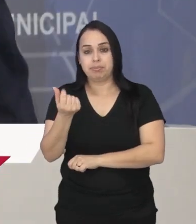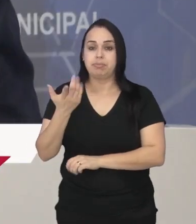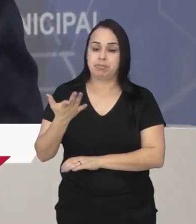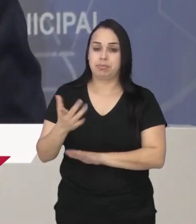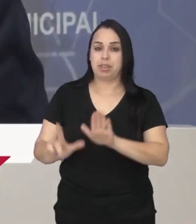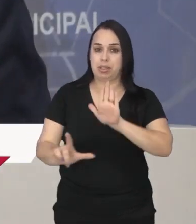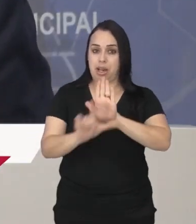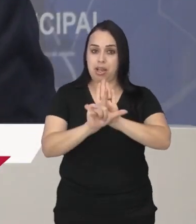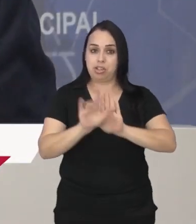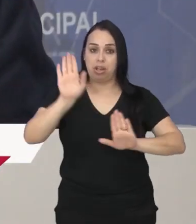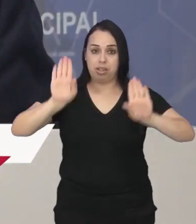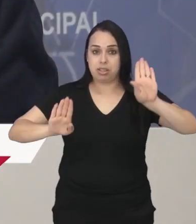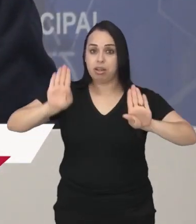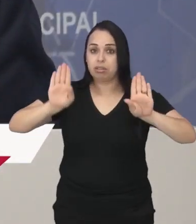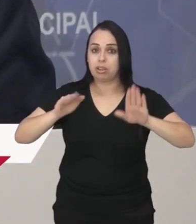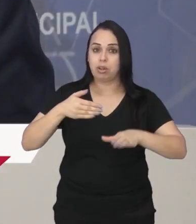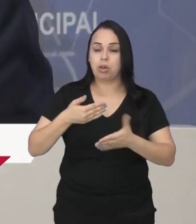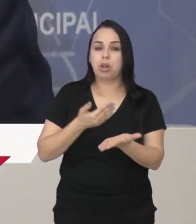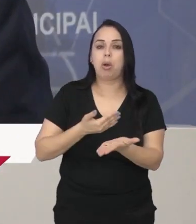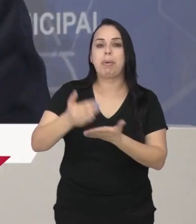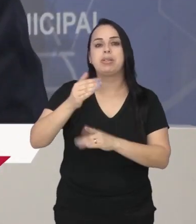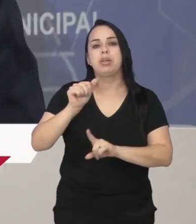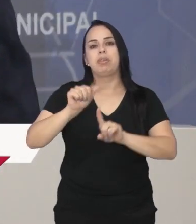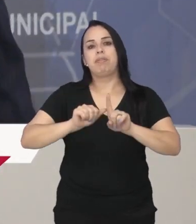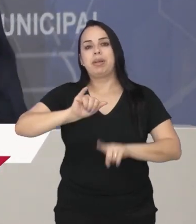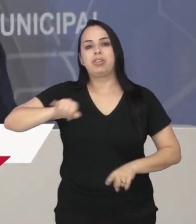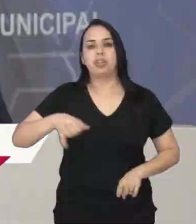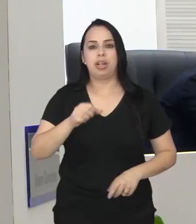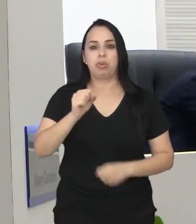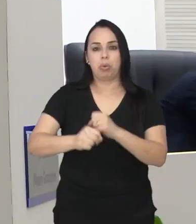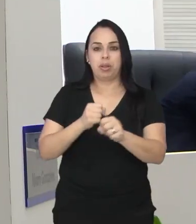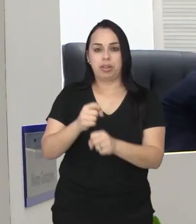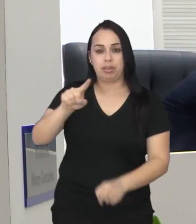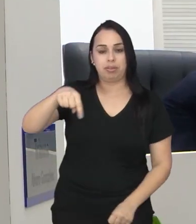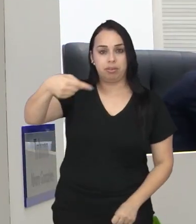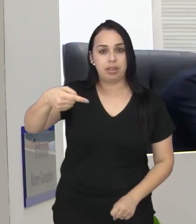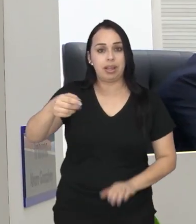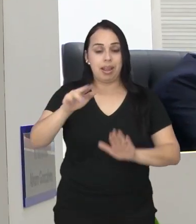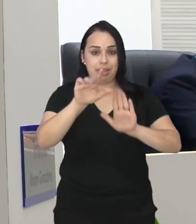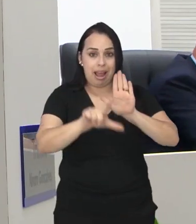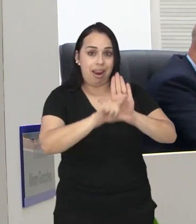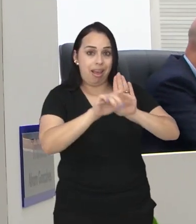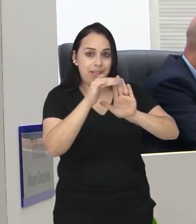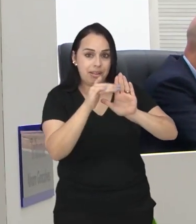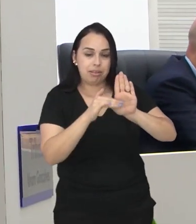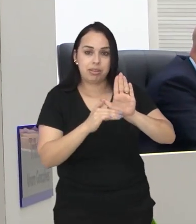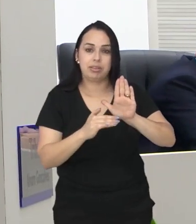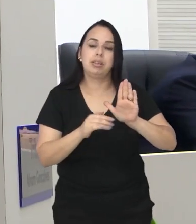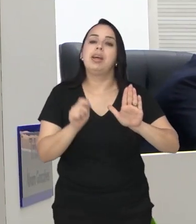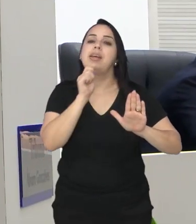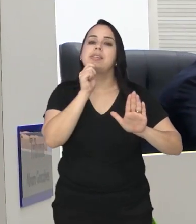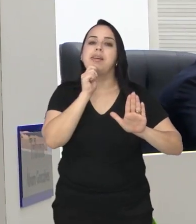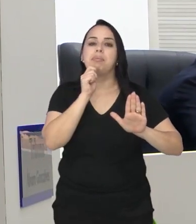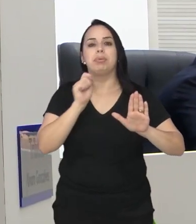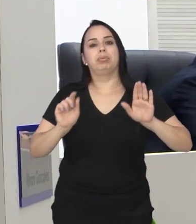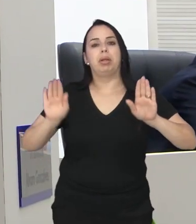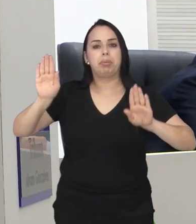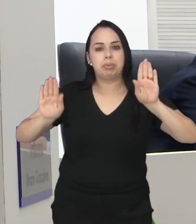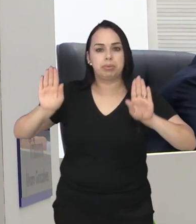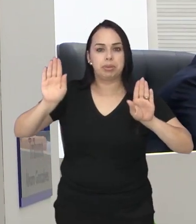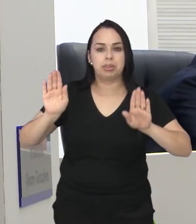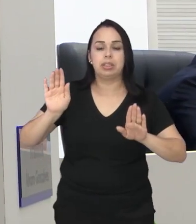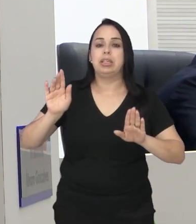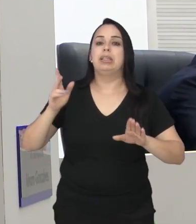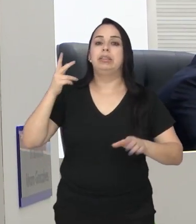parte da nova Lei de Licitações, que entra em vigor em janeiro do ano que vem. A lei estabelece regras, como do pregão eletrônico, que vai